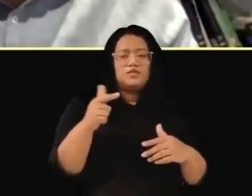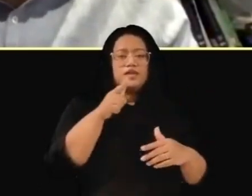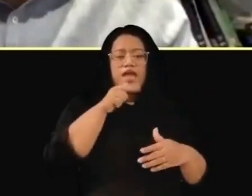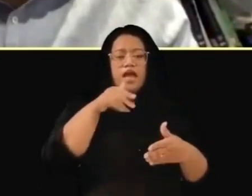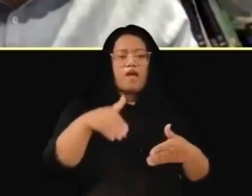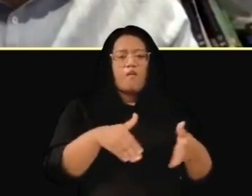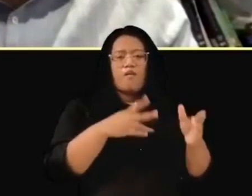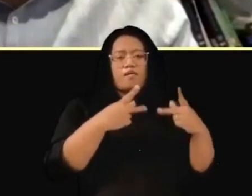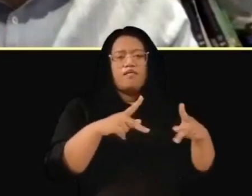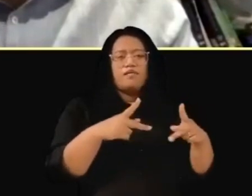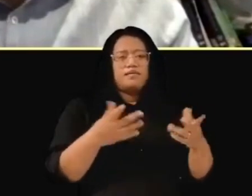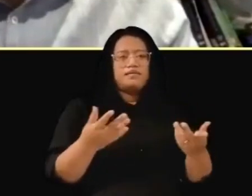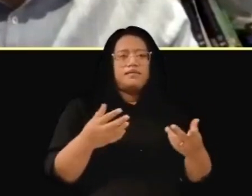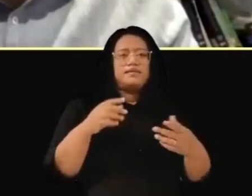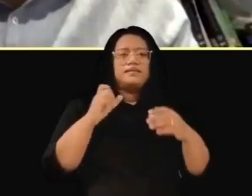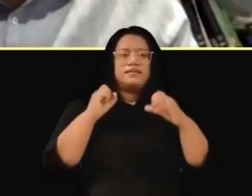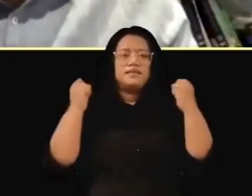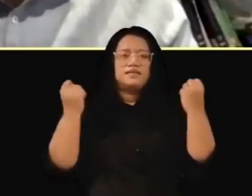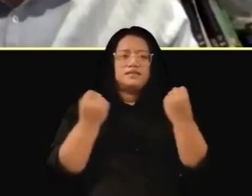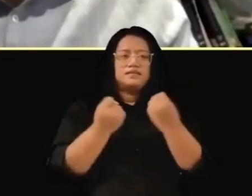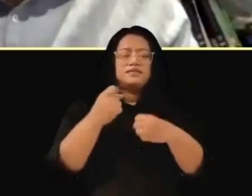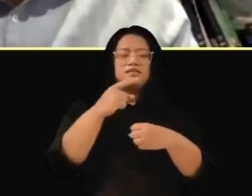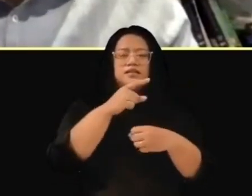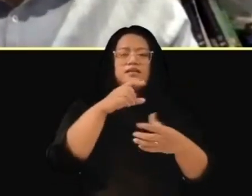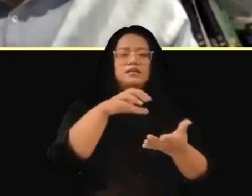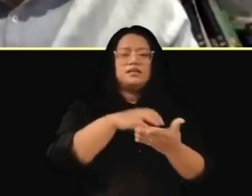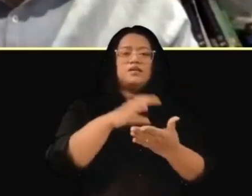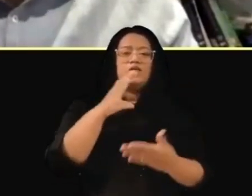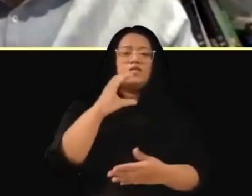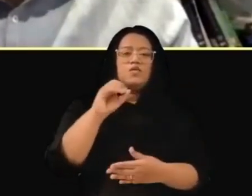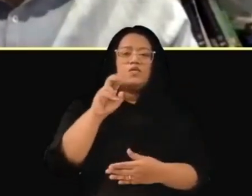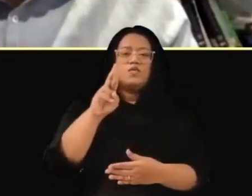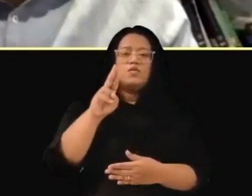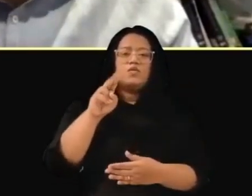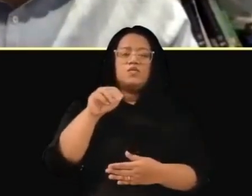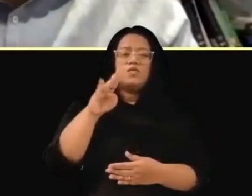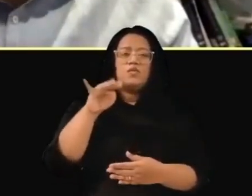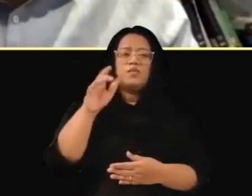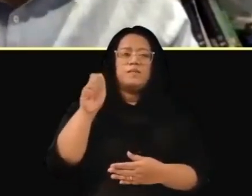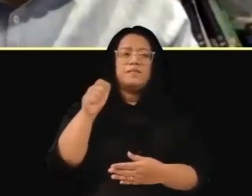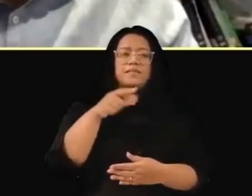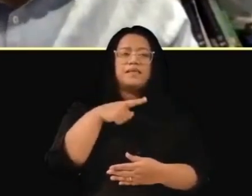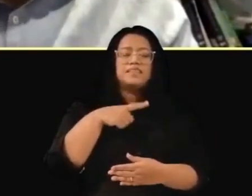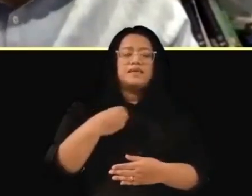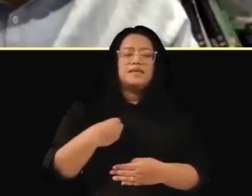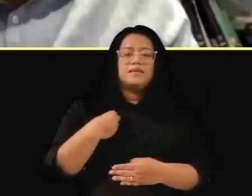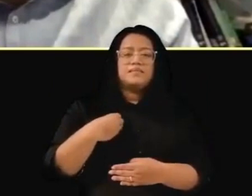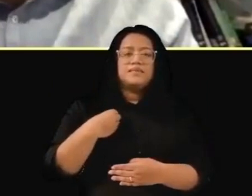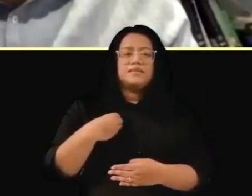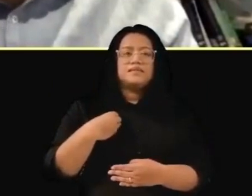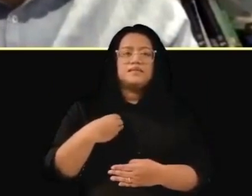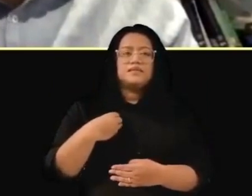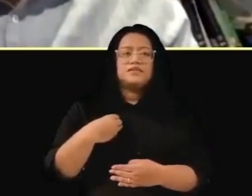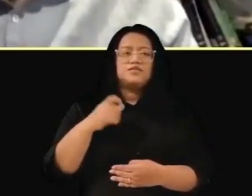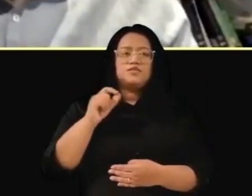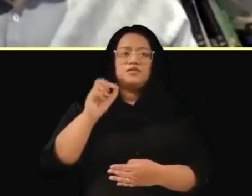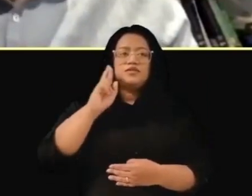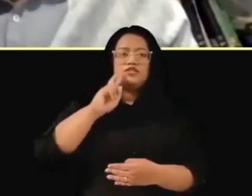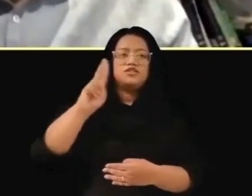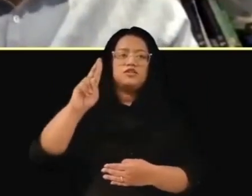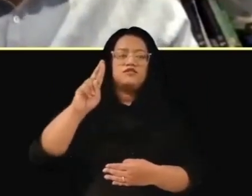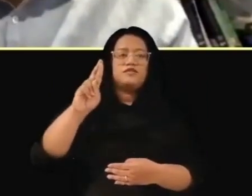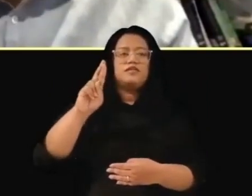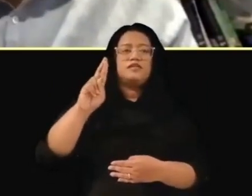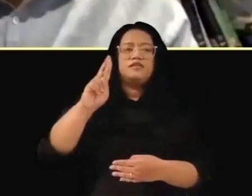Num seminário que eu tive a oportunidade de participar lá em Corumbá, estava presente um chefe da Marinha, vou